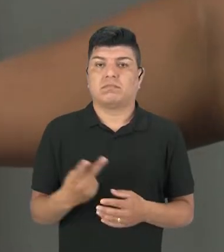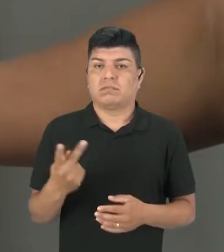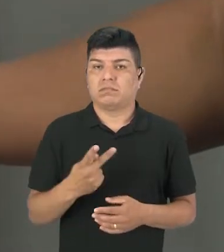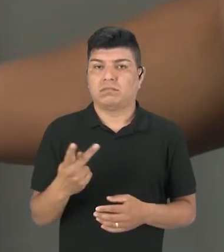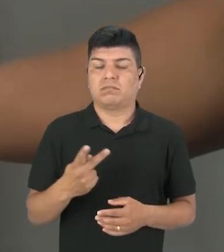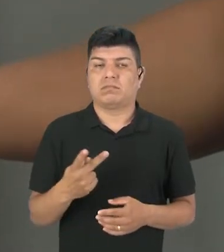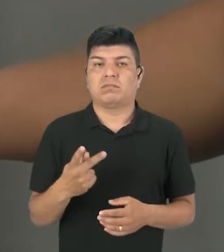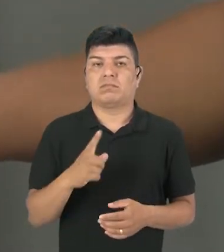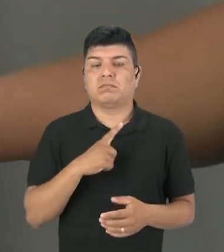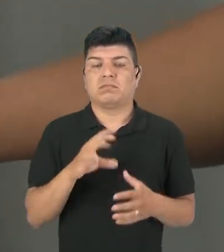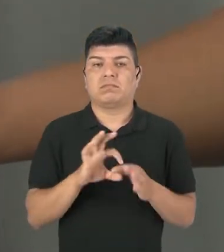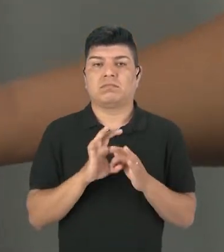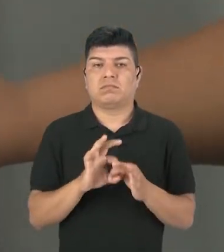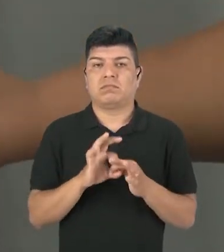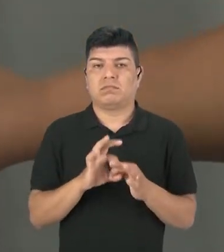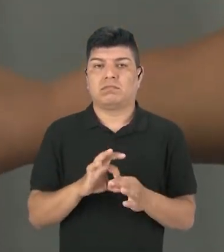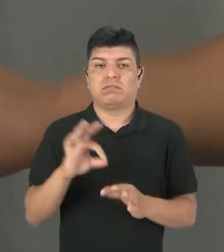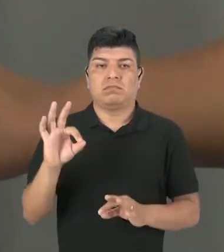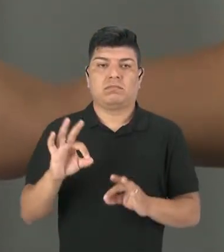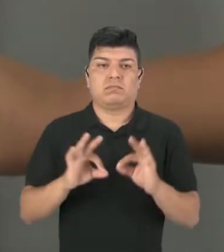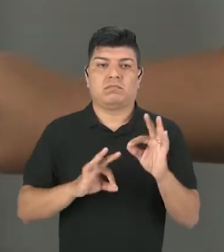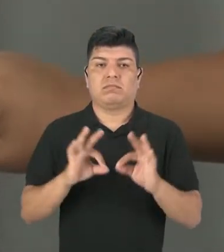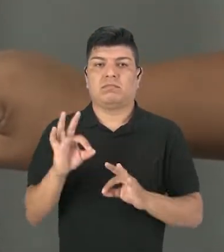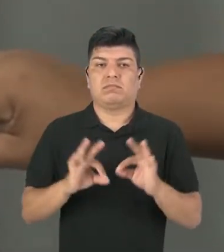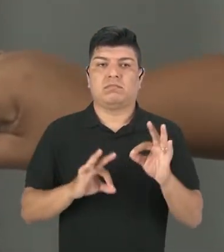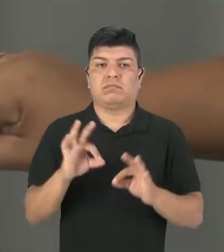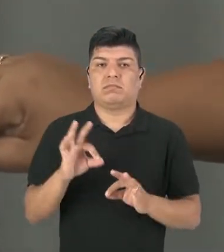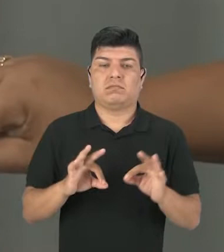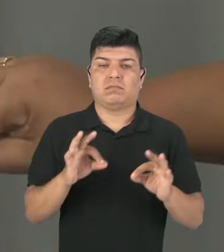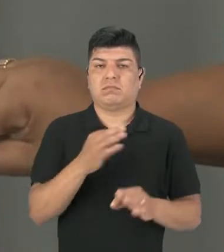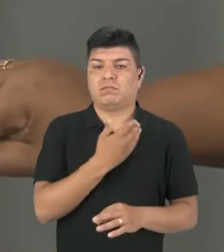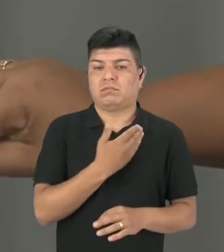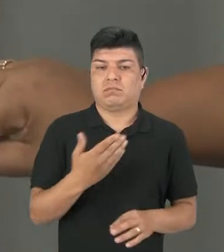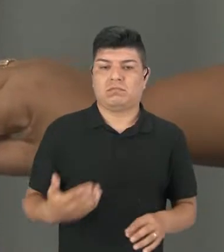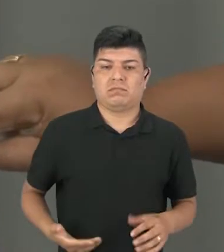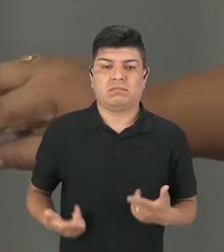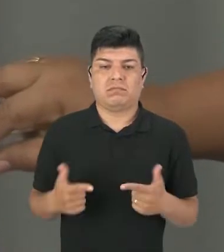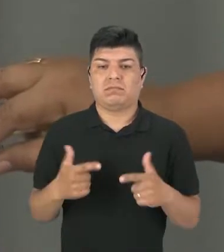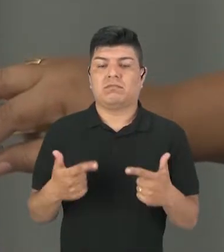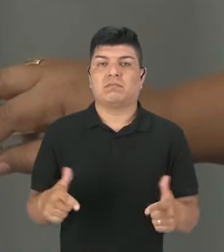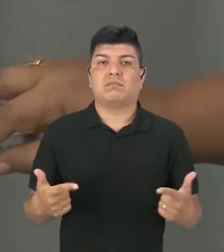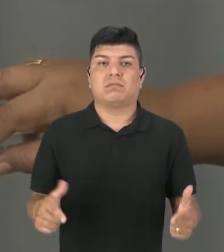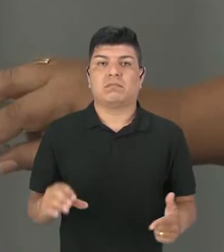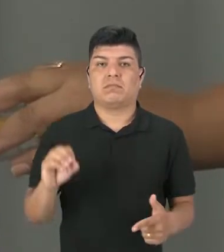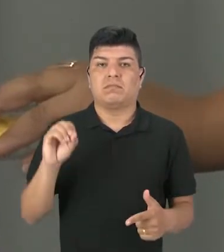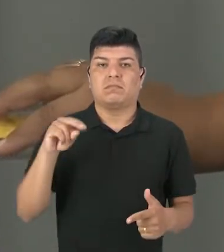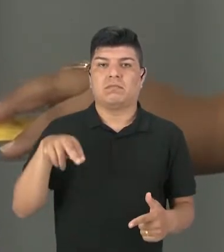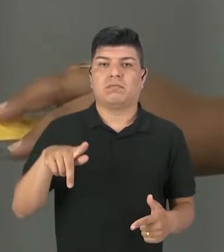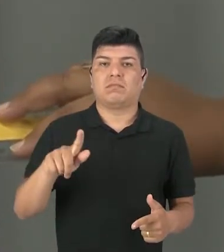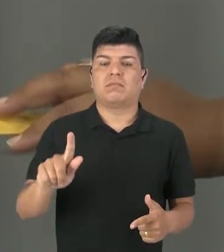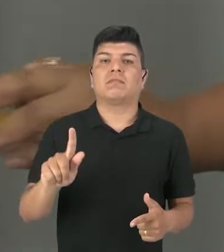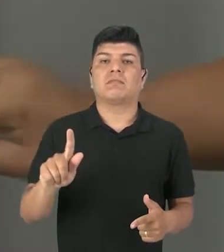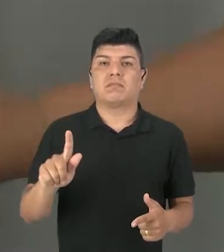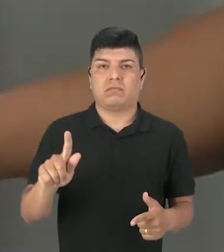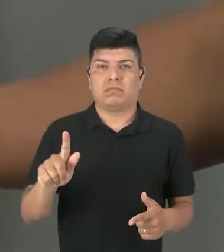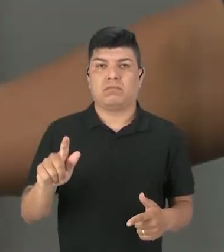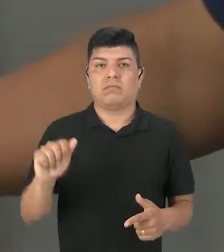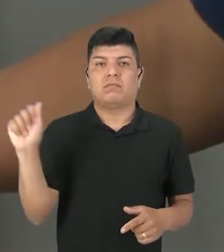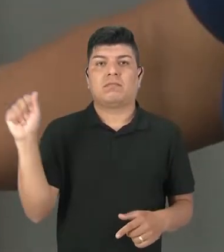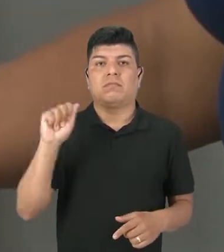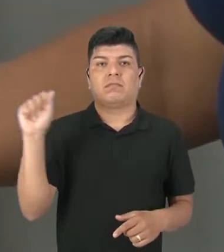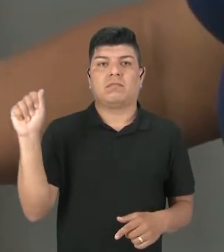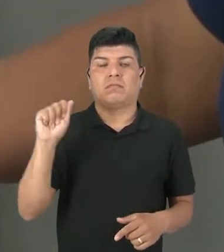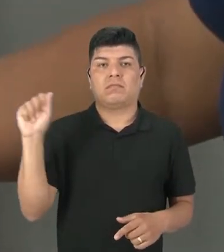Ambos têm ligação com a organização não governamental, ONG,